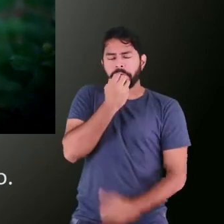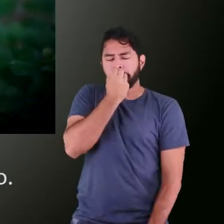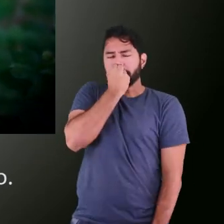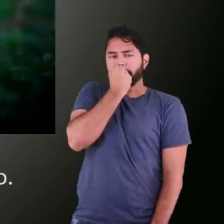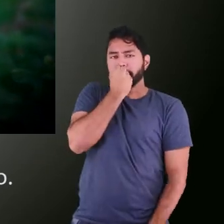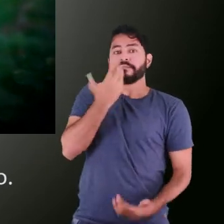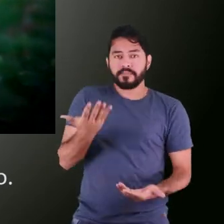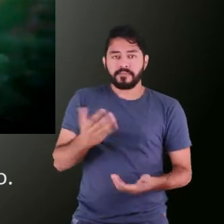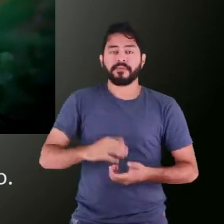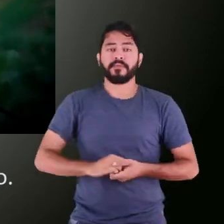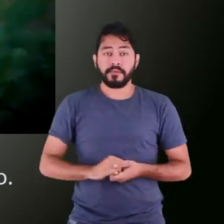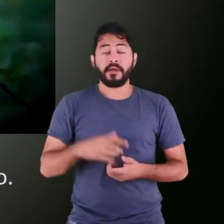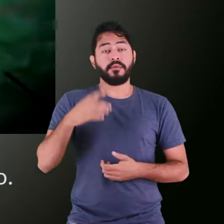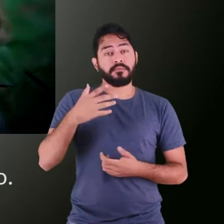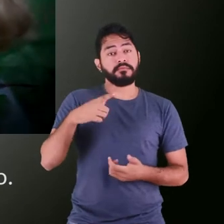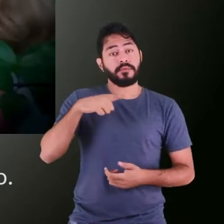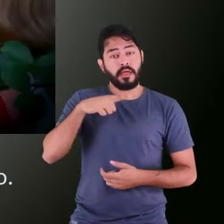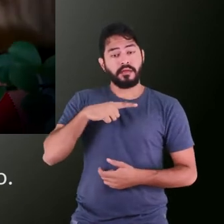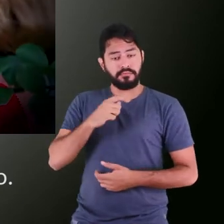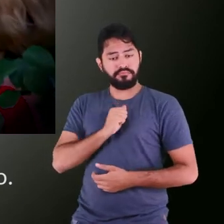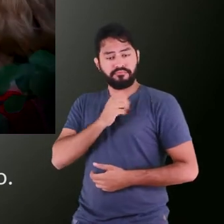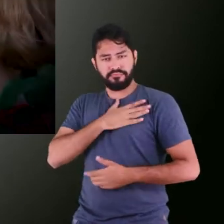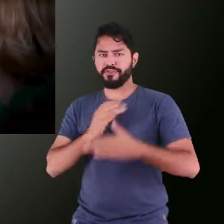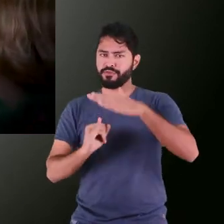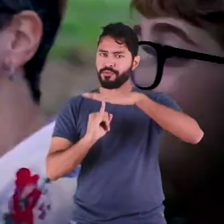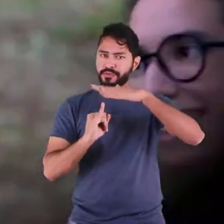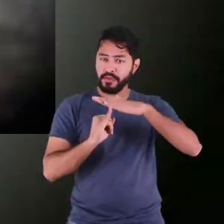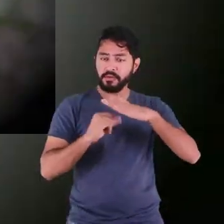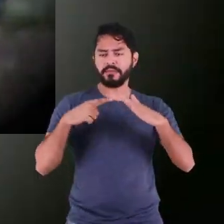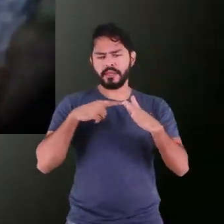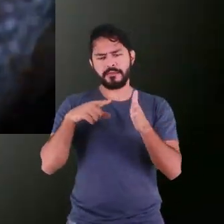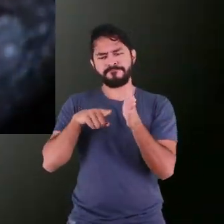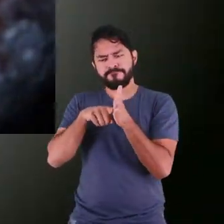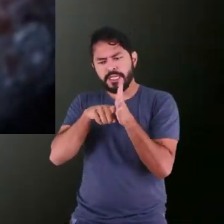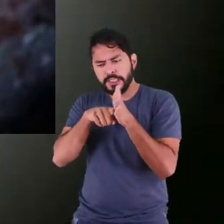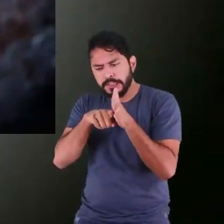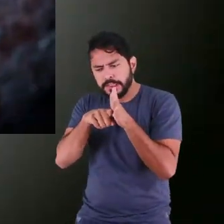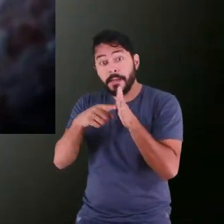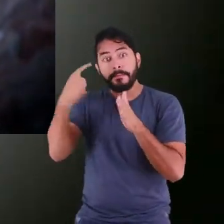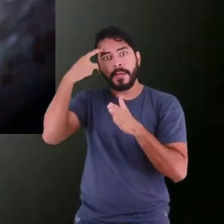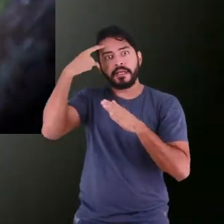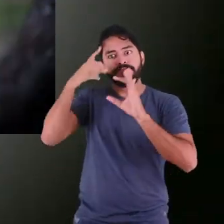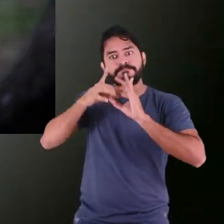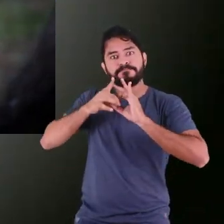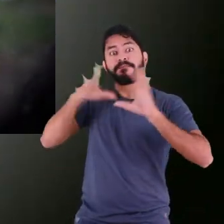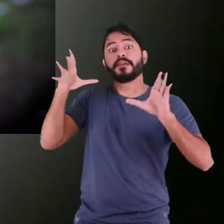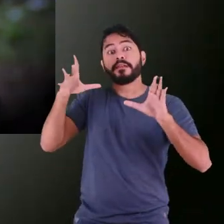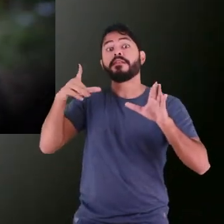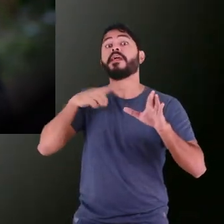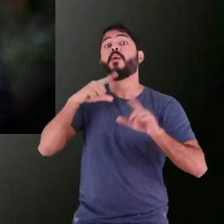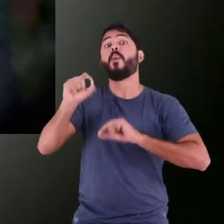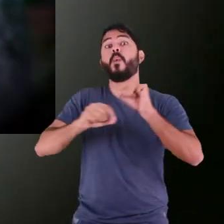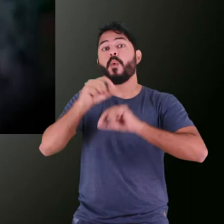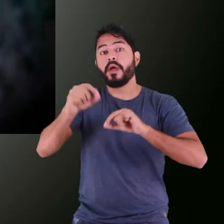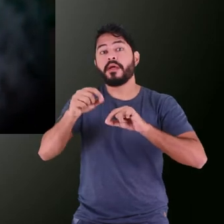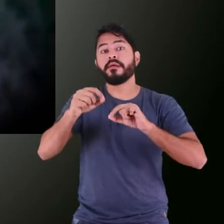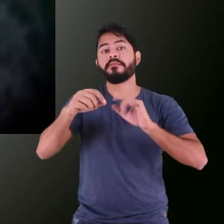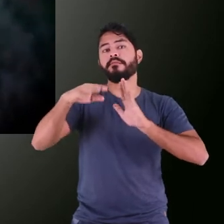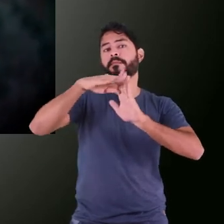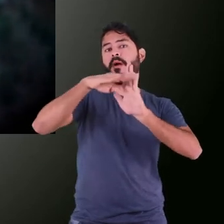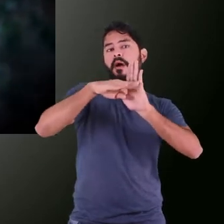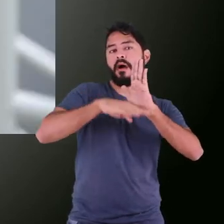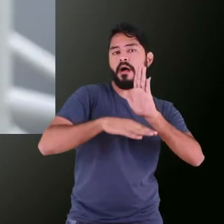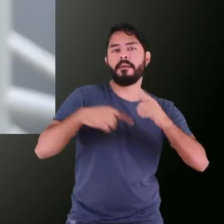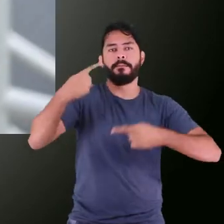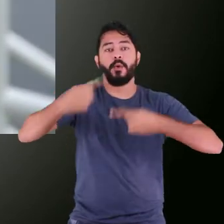oprimidos por uma longa história da instituição. Uma produção científica que pensa democraticamente é aquela que